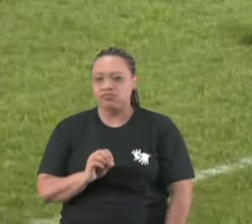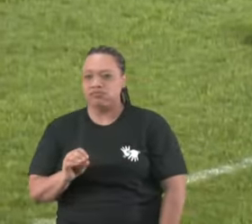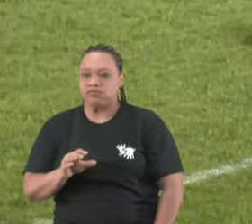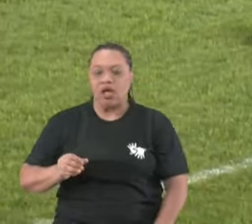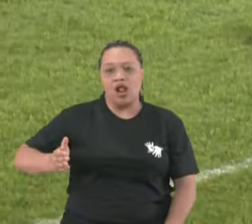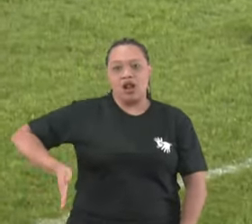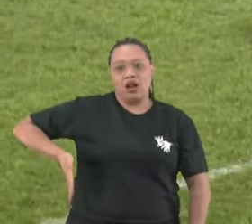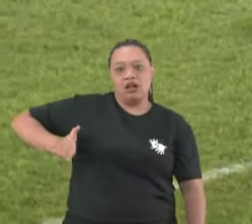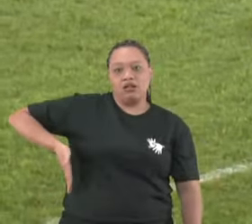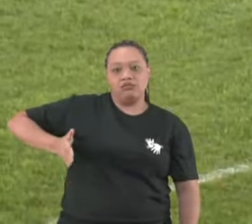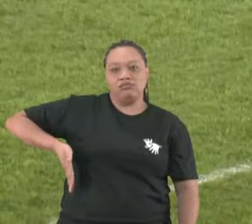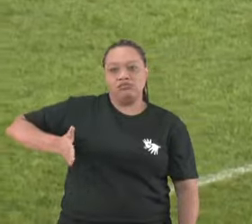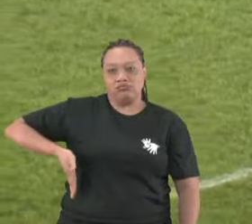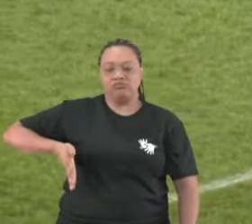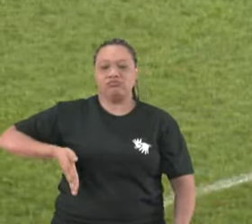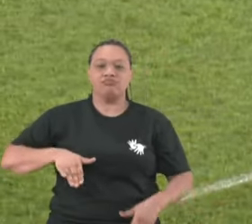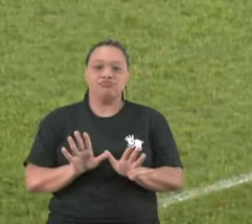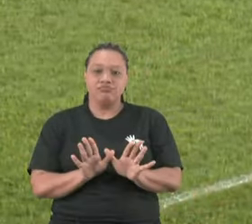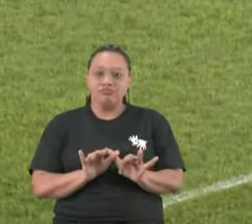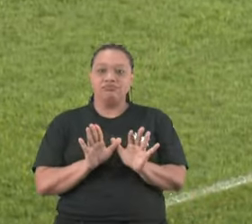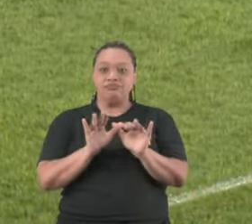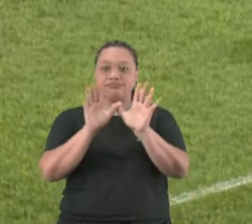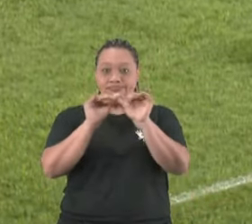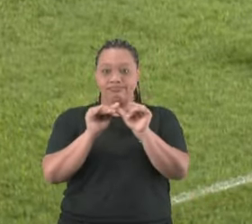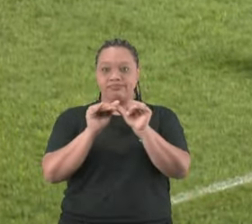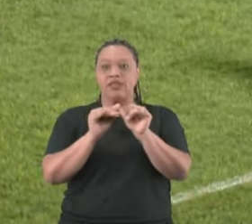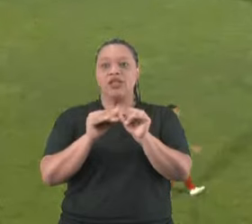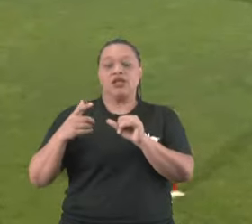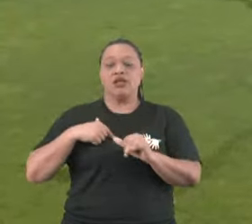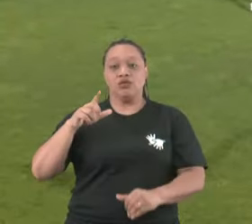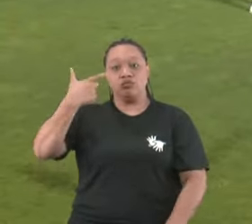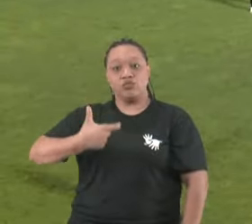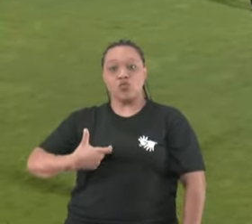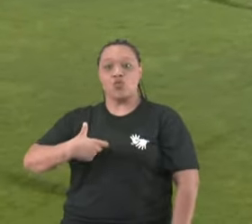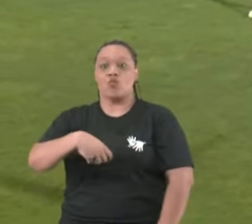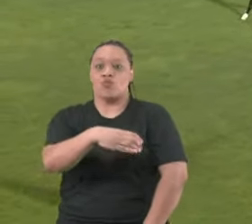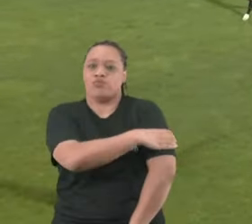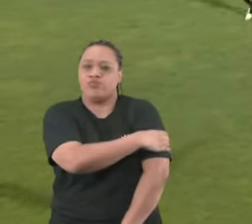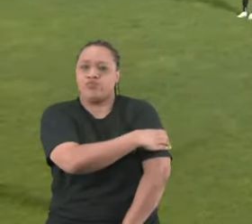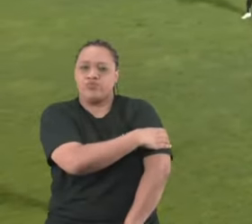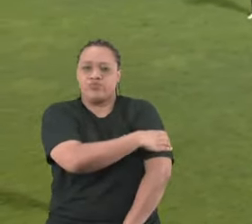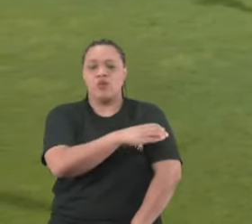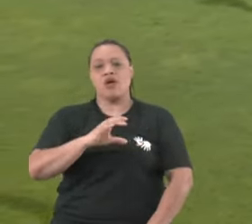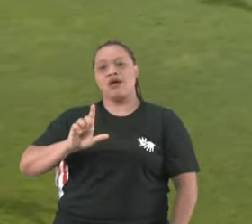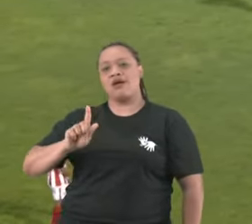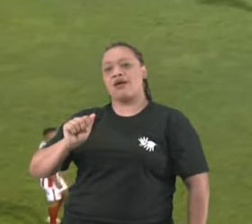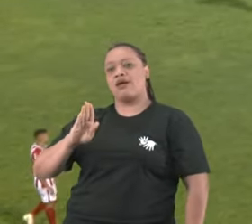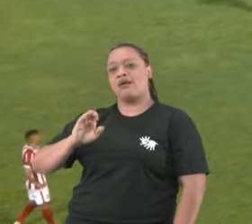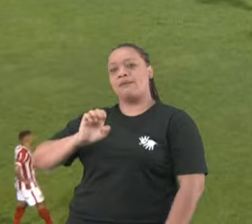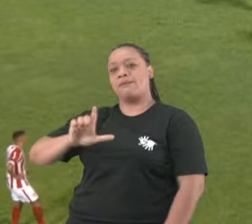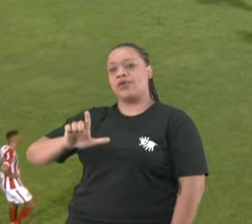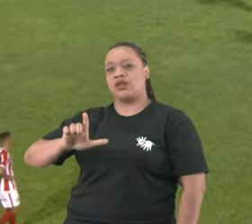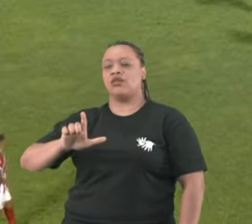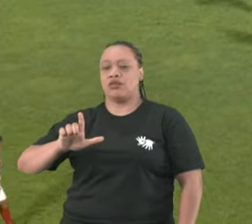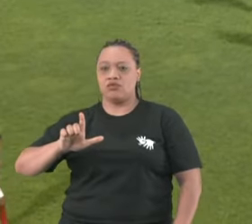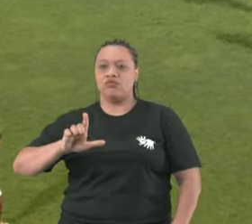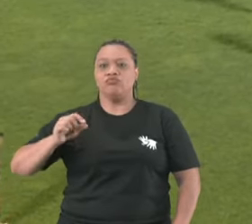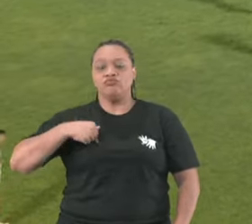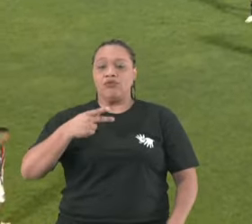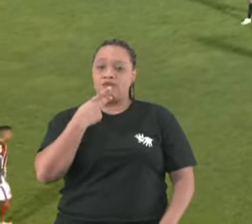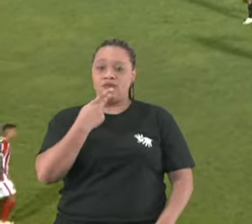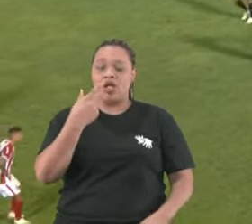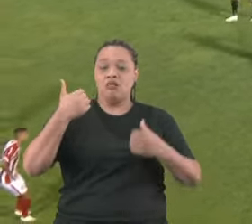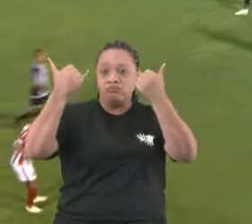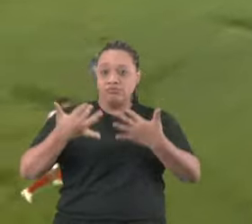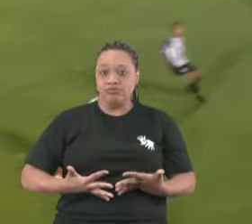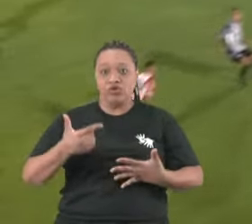Lateral aqui para o Alvinegro. Henrique. Fazer a cobrança com o Gabriel. Ao vivo. Seu pedido sempre é uma ordem. Você disse que eu ia trazer e eu trago